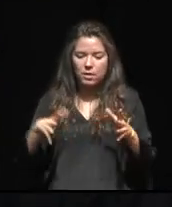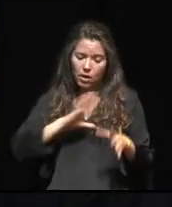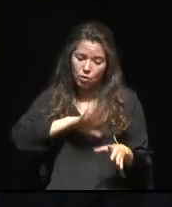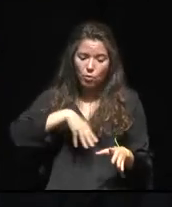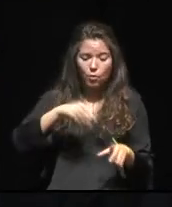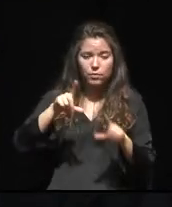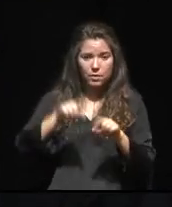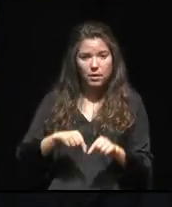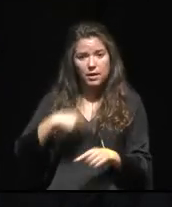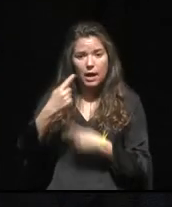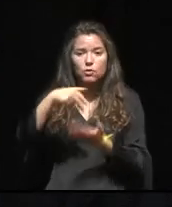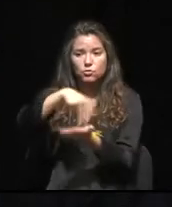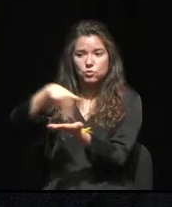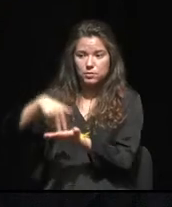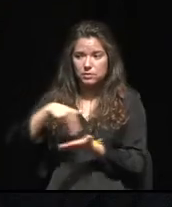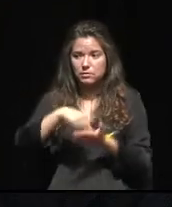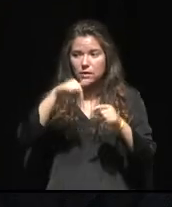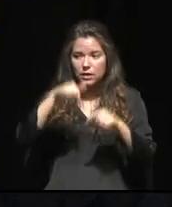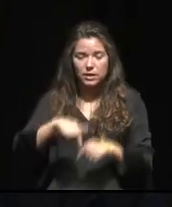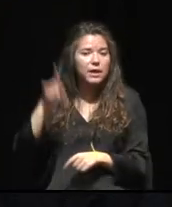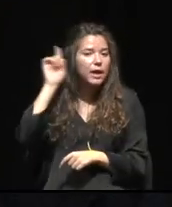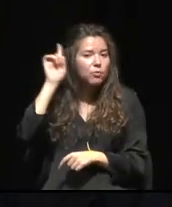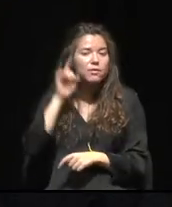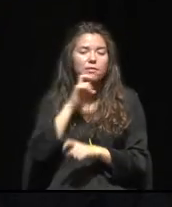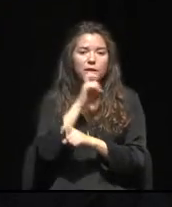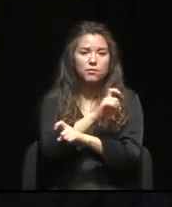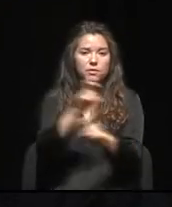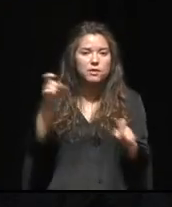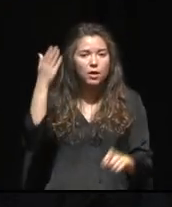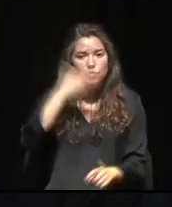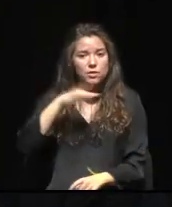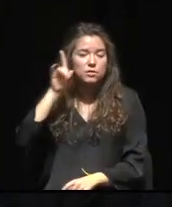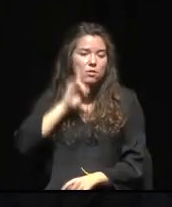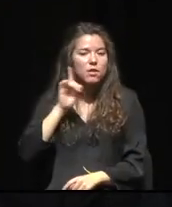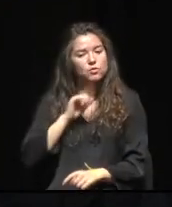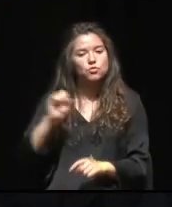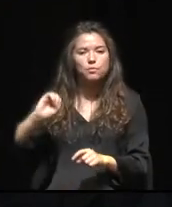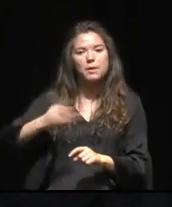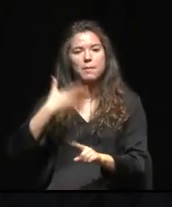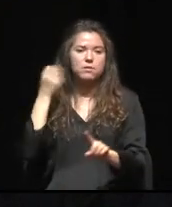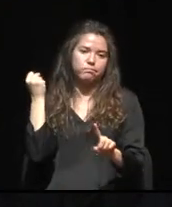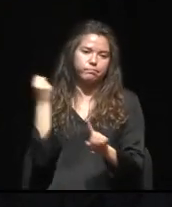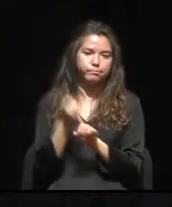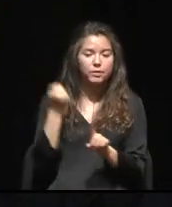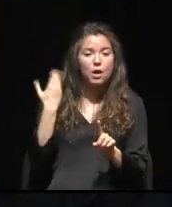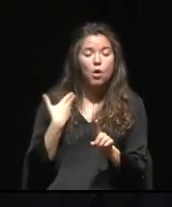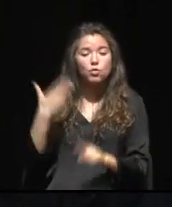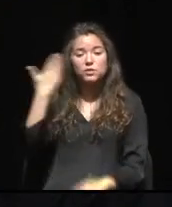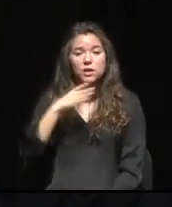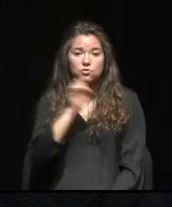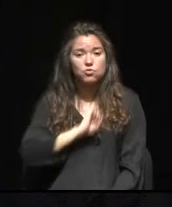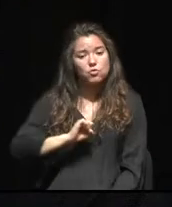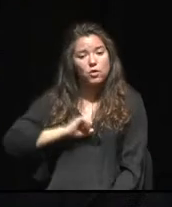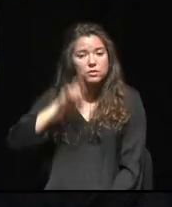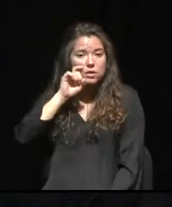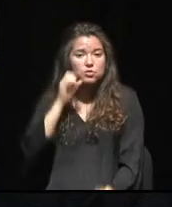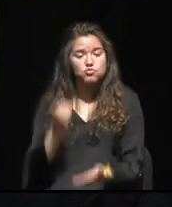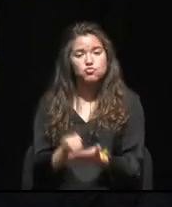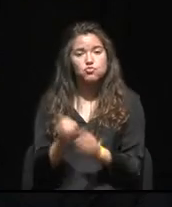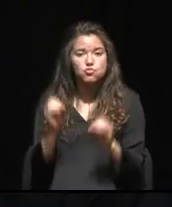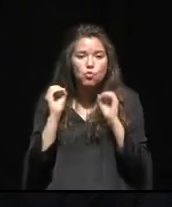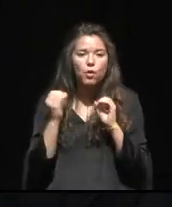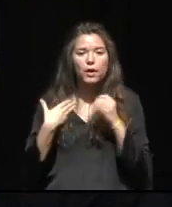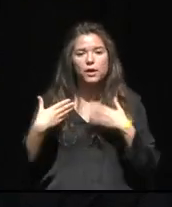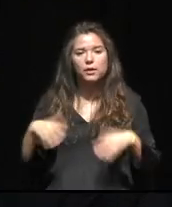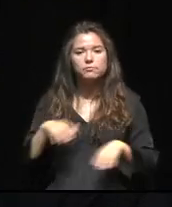e alguns aqui presentes é importante alertar que os direitos das mulheres são os primeiros a serem atacados os nossos direitos nunca estão garantidos e não podemos